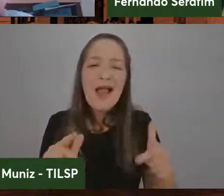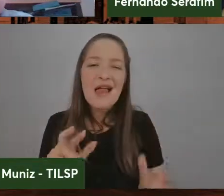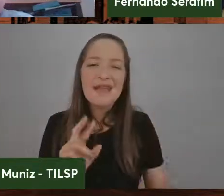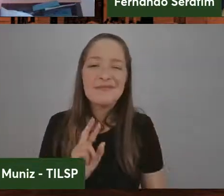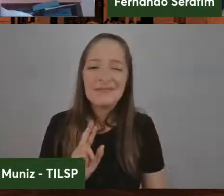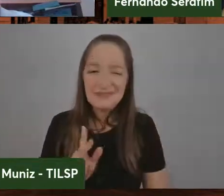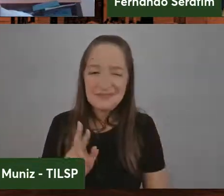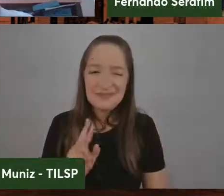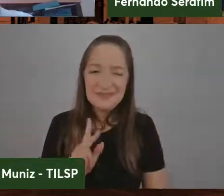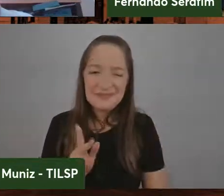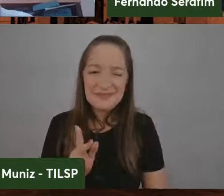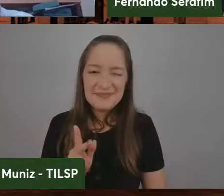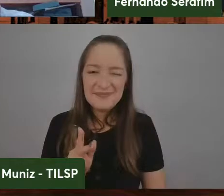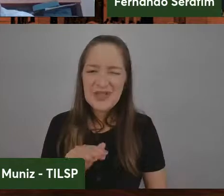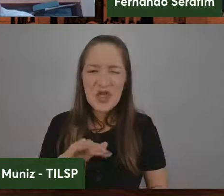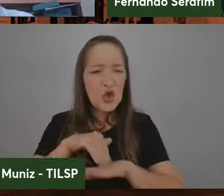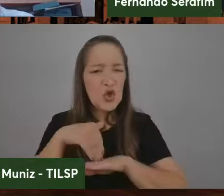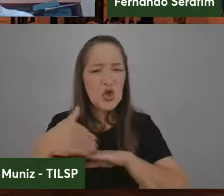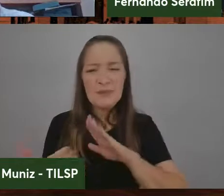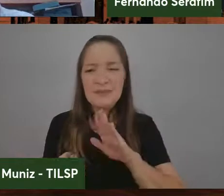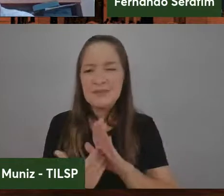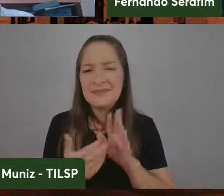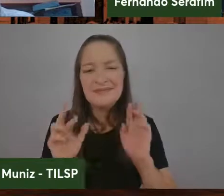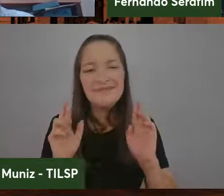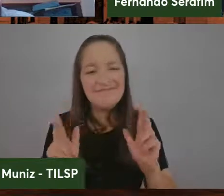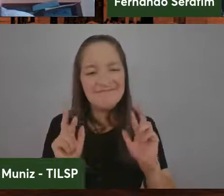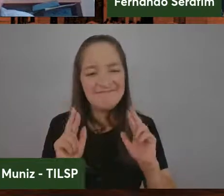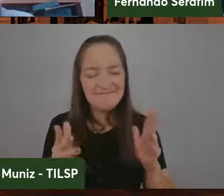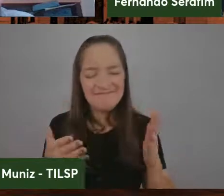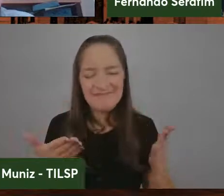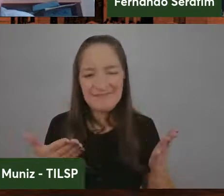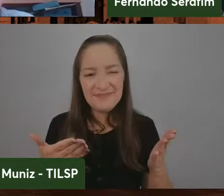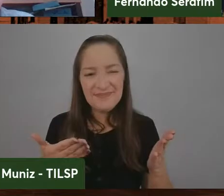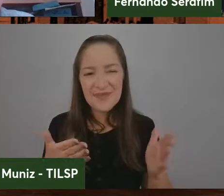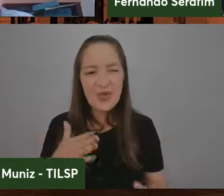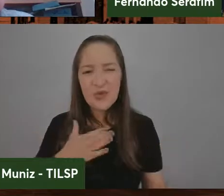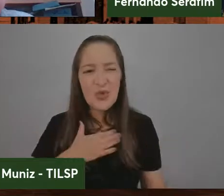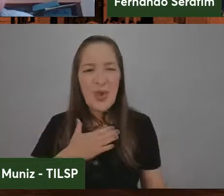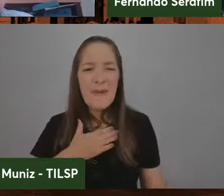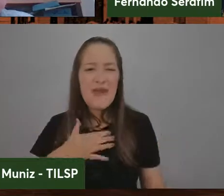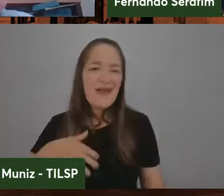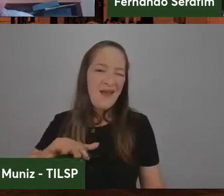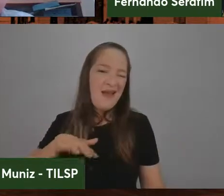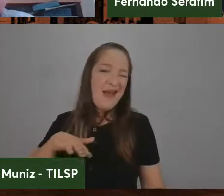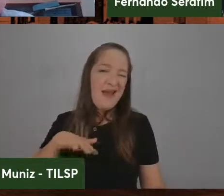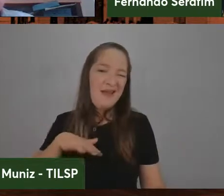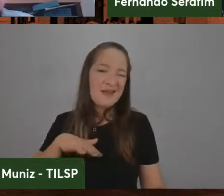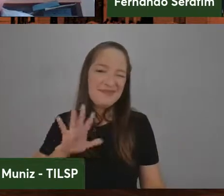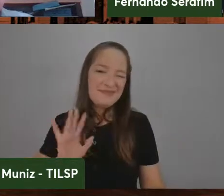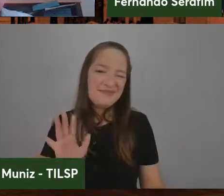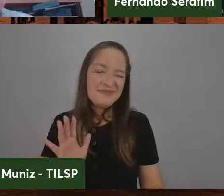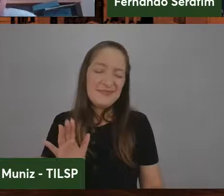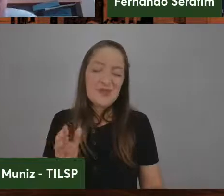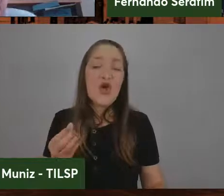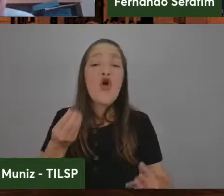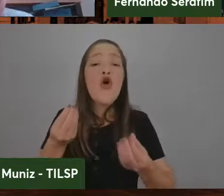totalmente diferentes e não é o meu métier também, sabe? Como é que eu